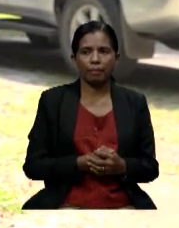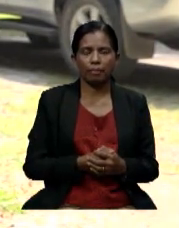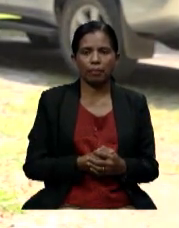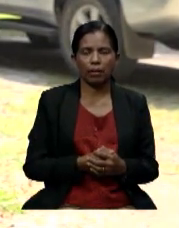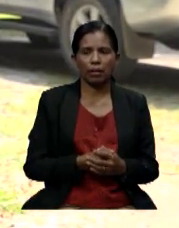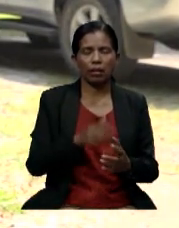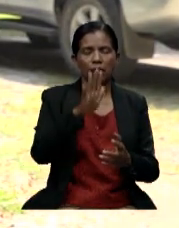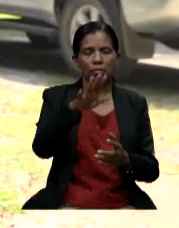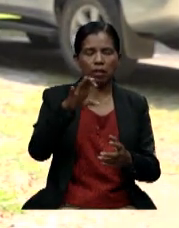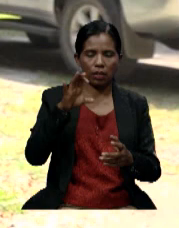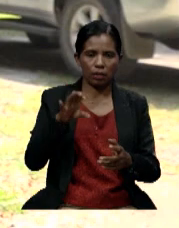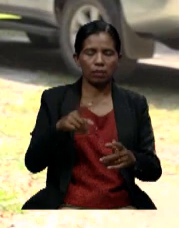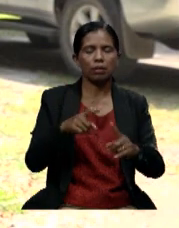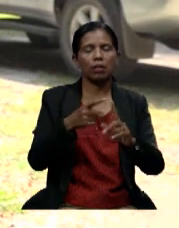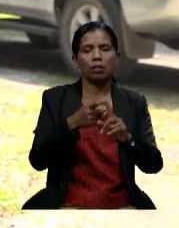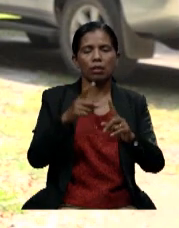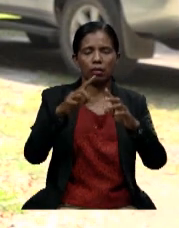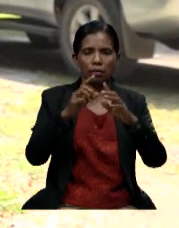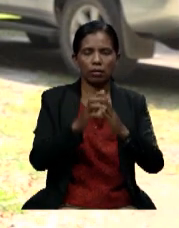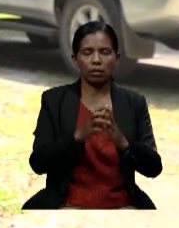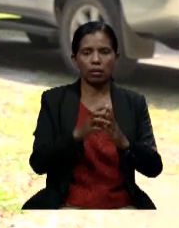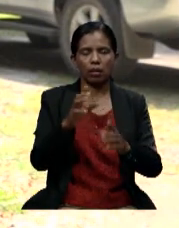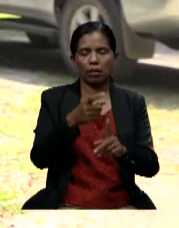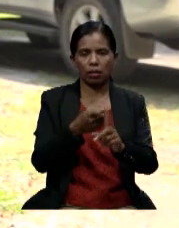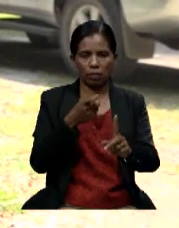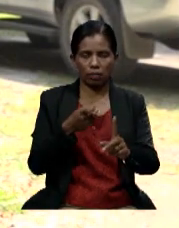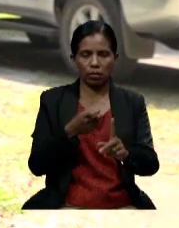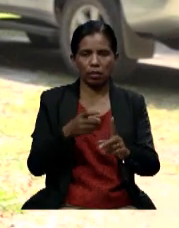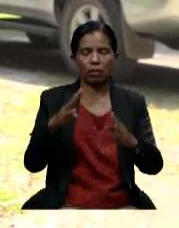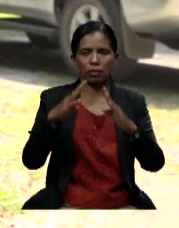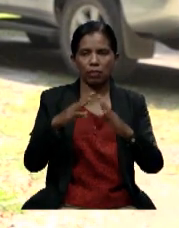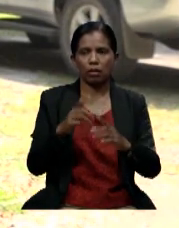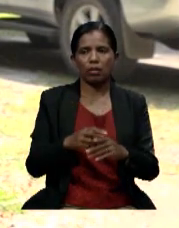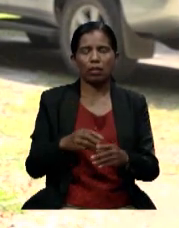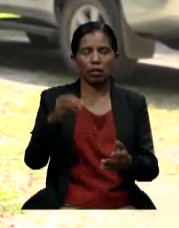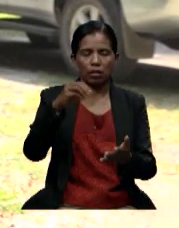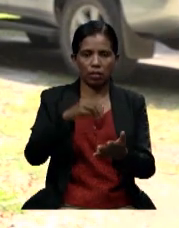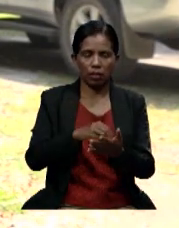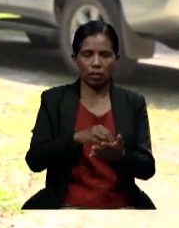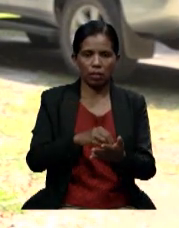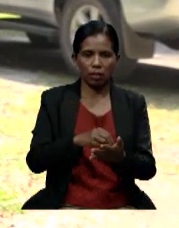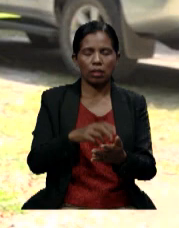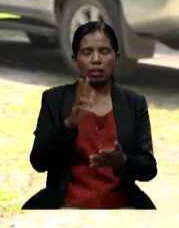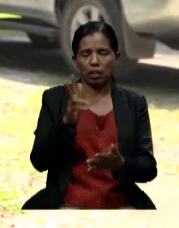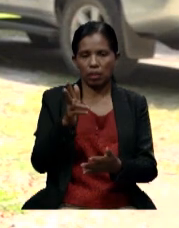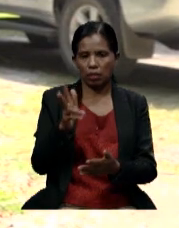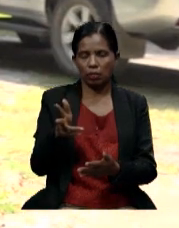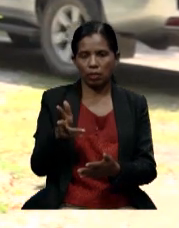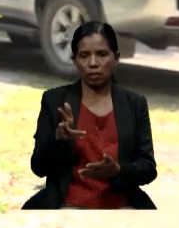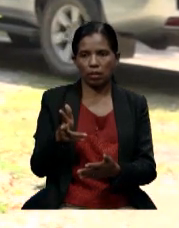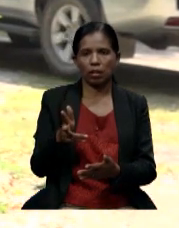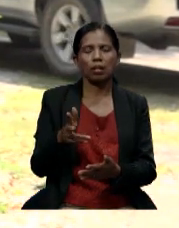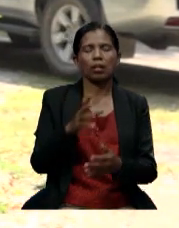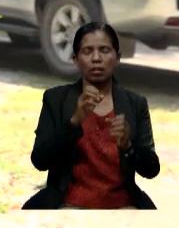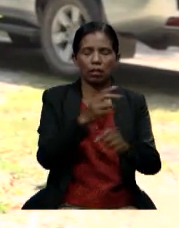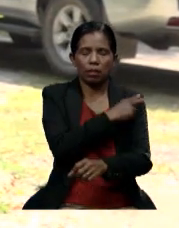atus lima cada tribulan. Atus lima cada tribulan, né? Maka tem que ser coloca by helpo sa nulo, tulo nulo resin. Tulo nulo resin,